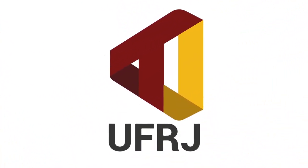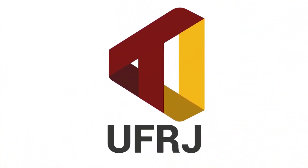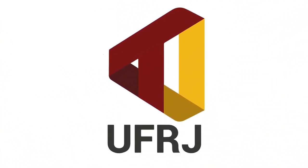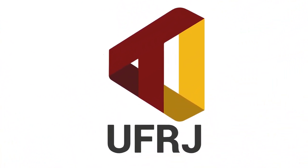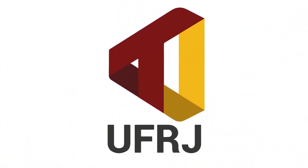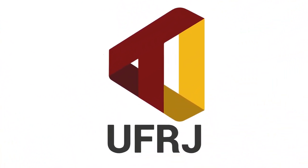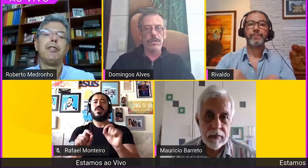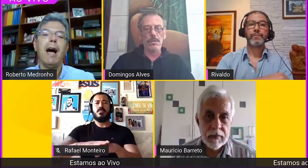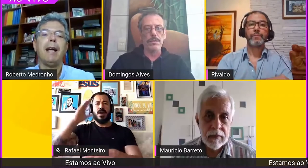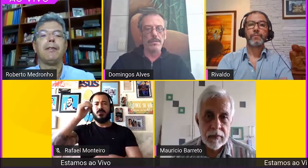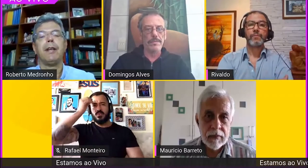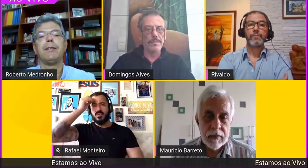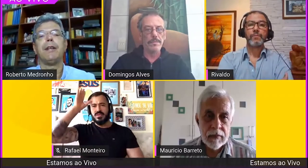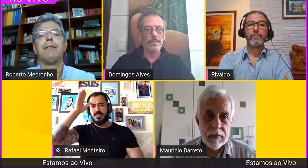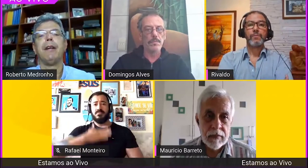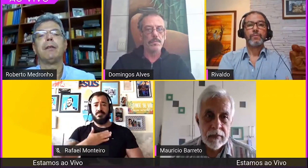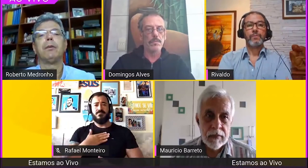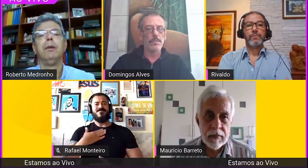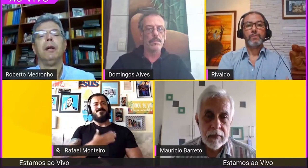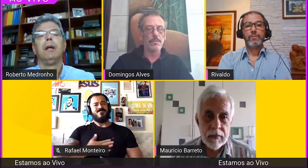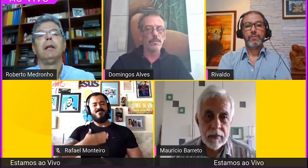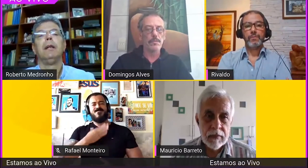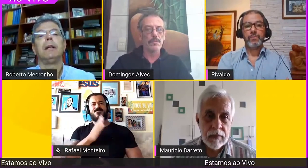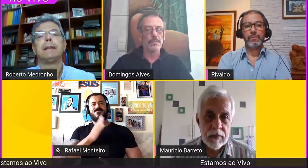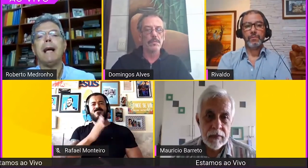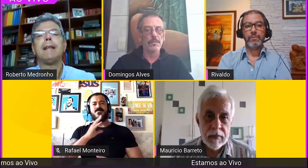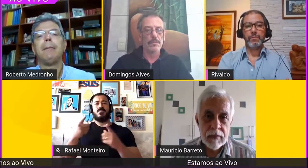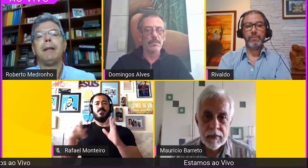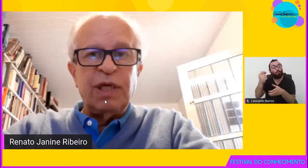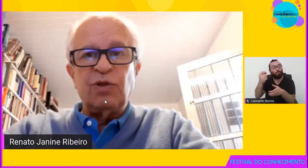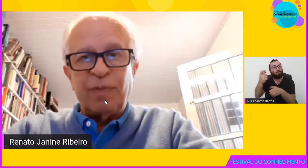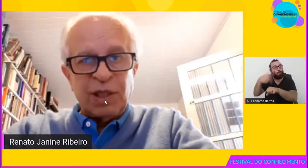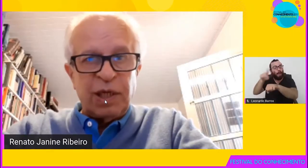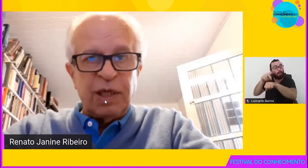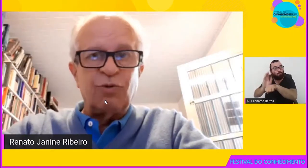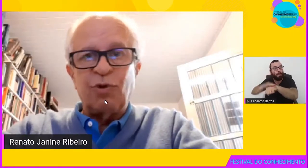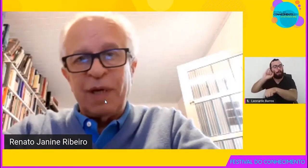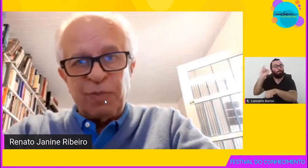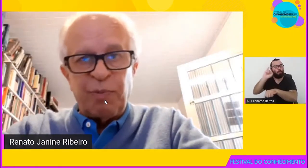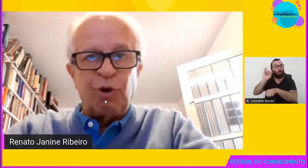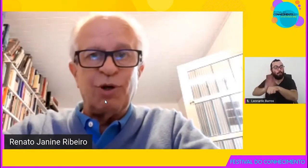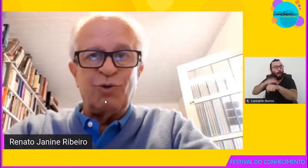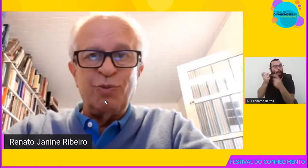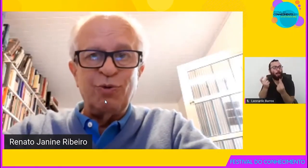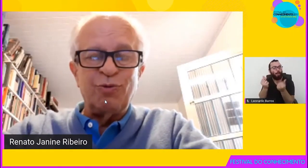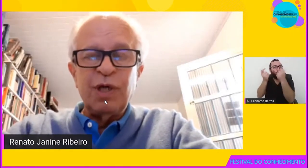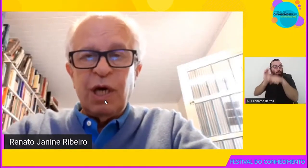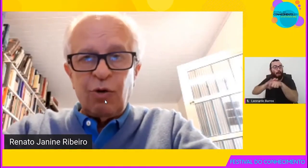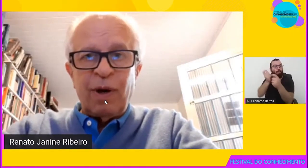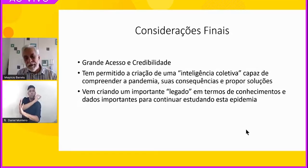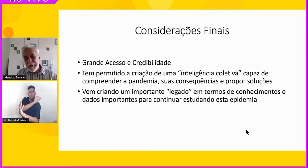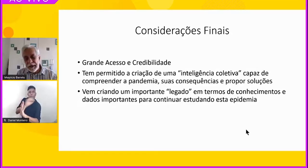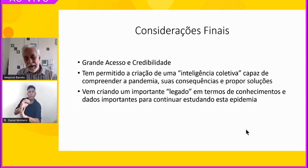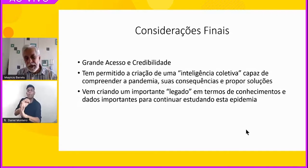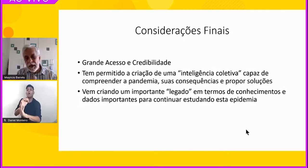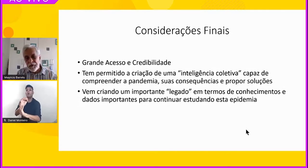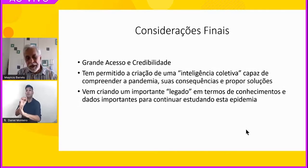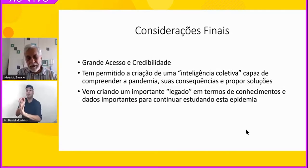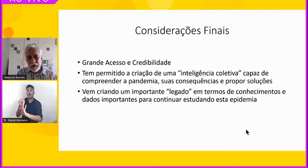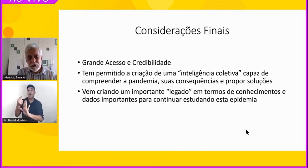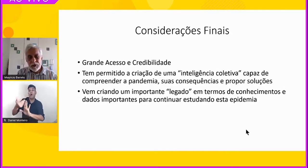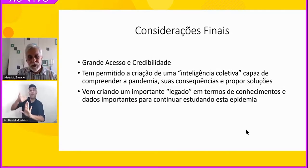Já são mais de 16 mil espectadores em canais online, mais de mil atividades remotas programadas, sendo